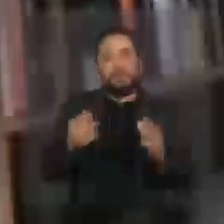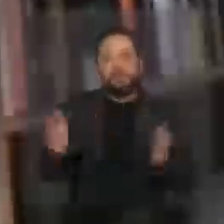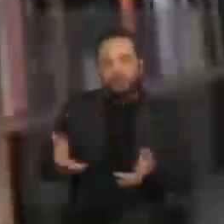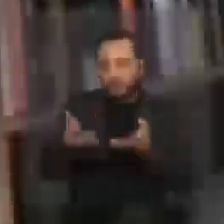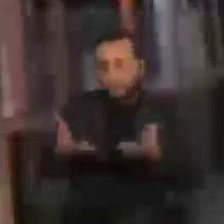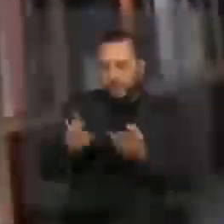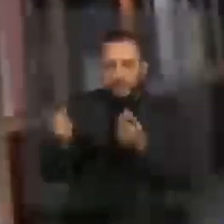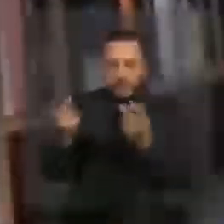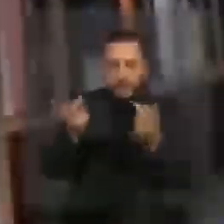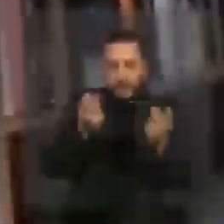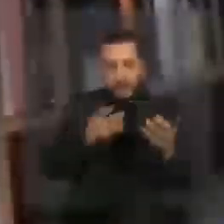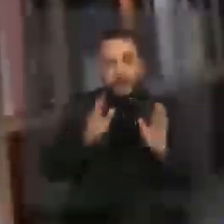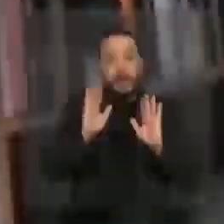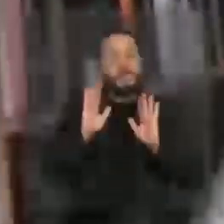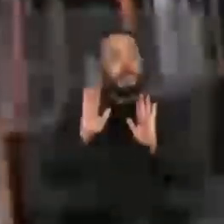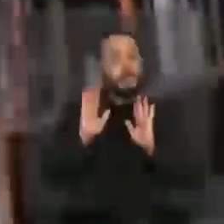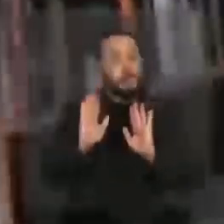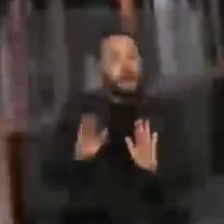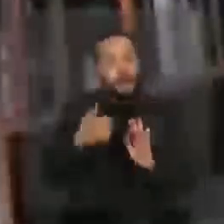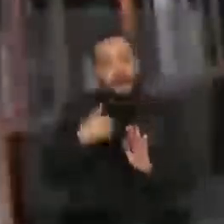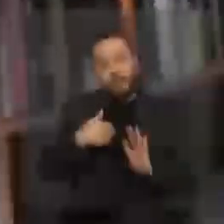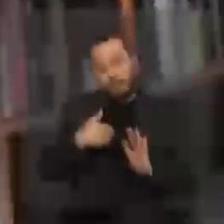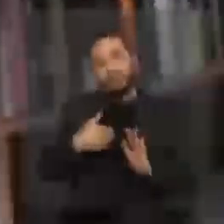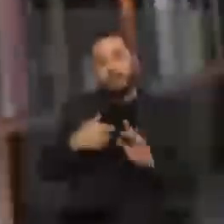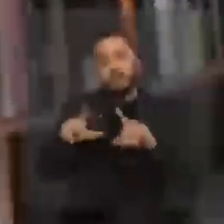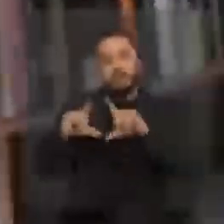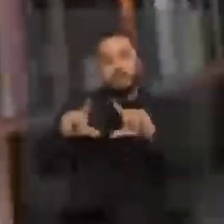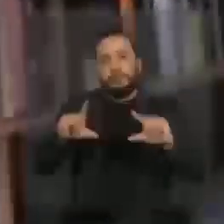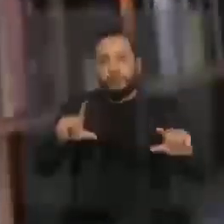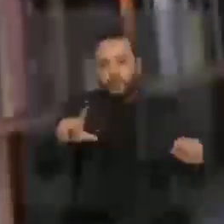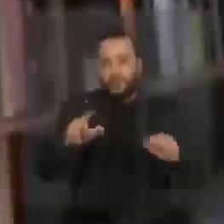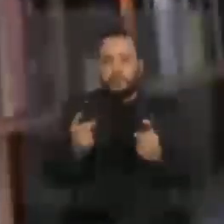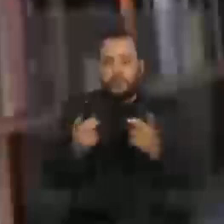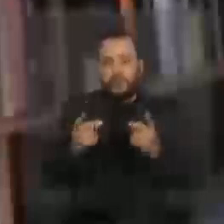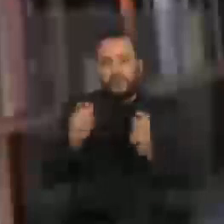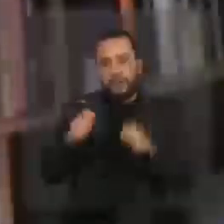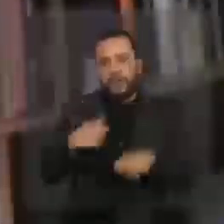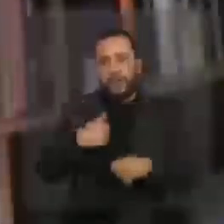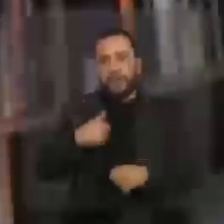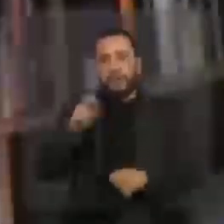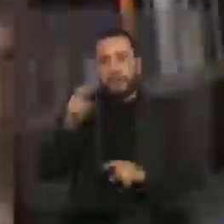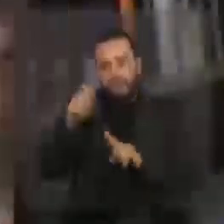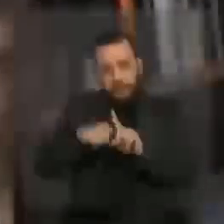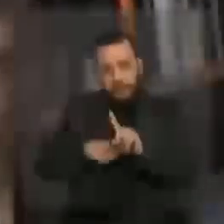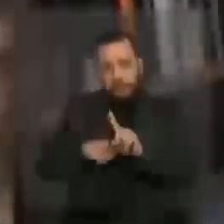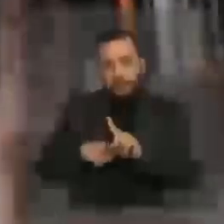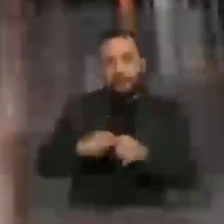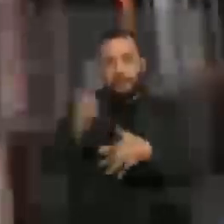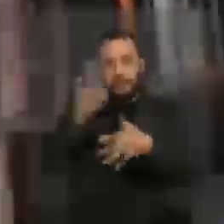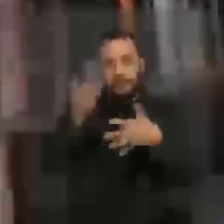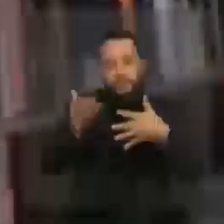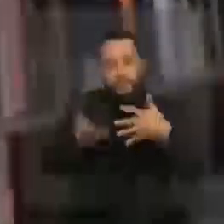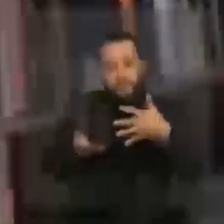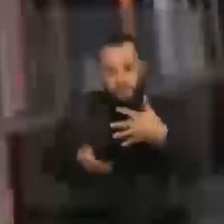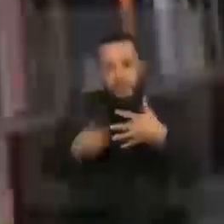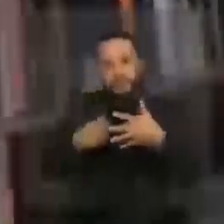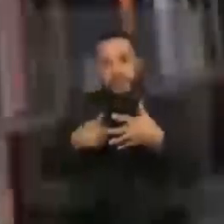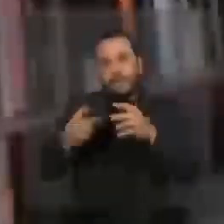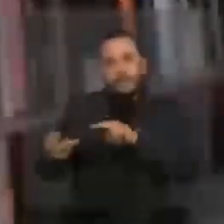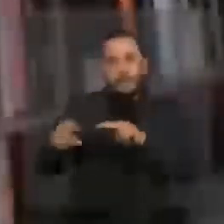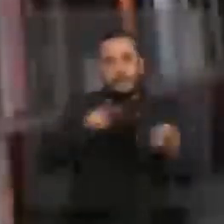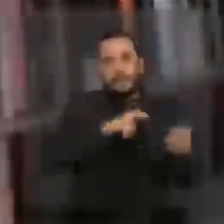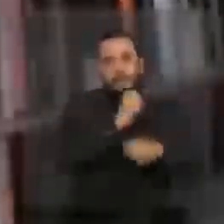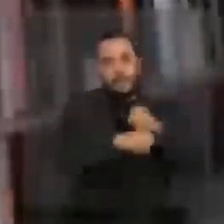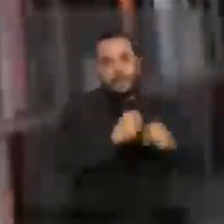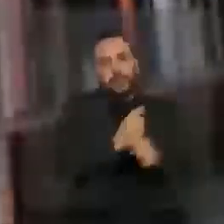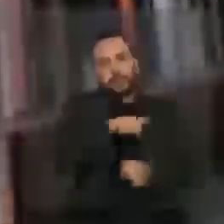podiam pegar o equivalente a 5 meses do pagamento do POA, o preço de ocupação diária, e transferir para o ano que vem e dividir